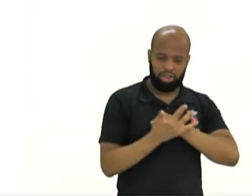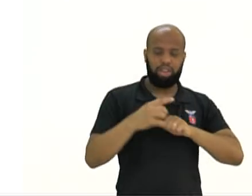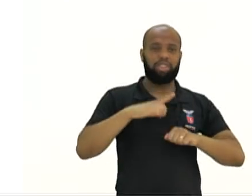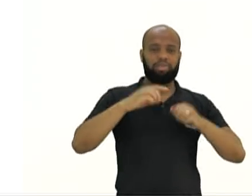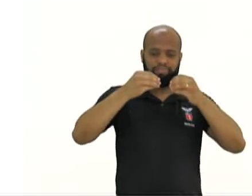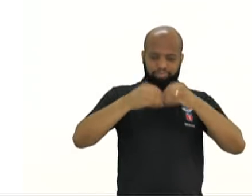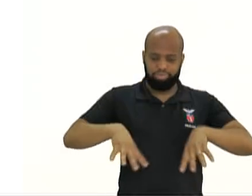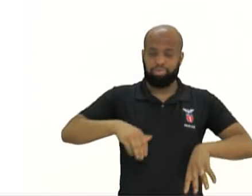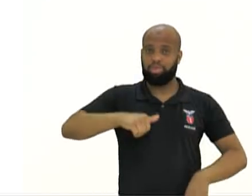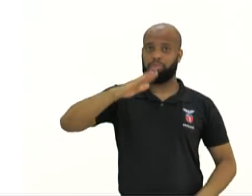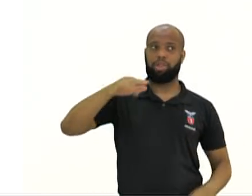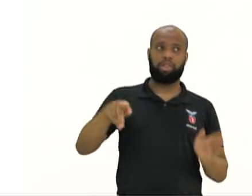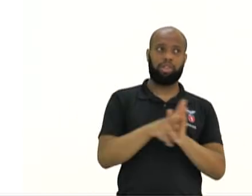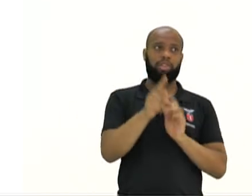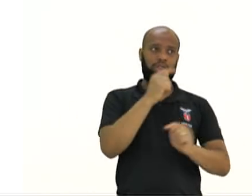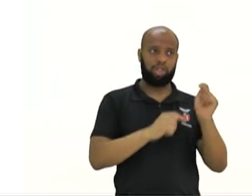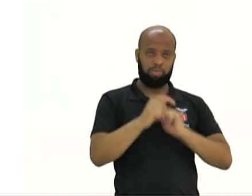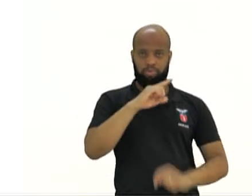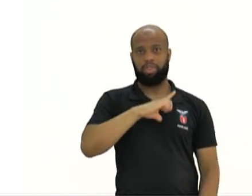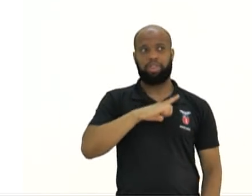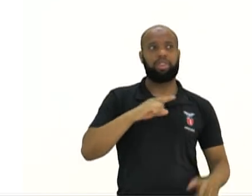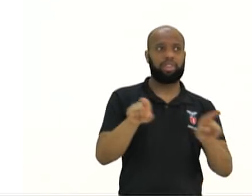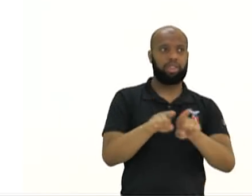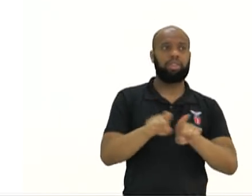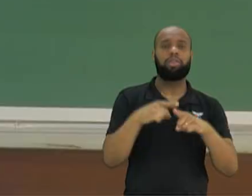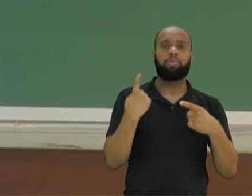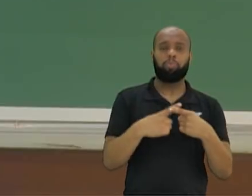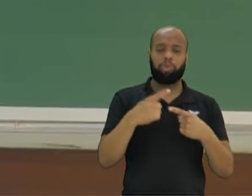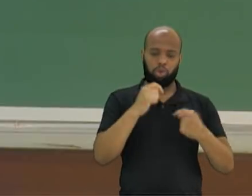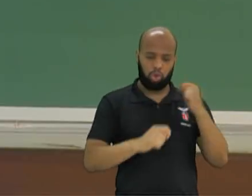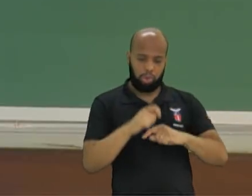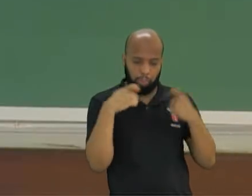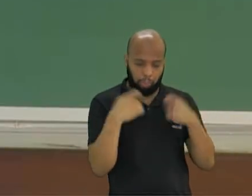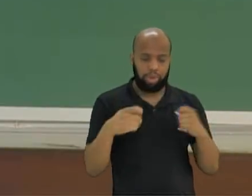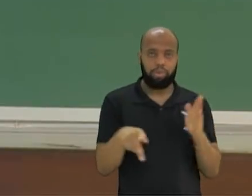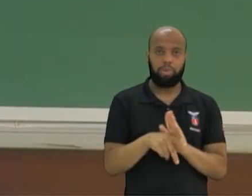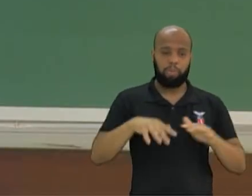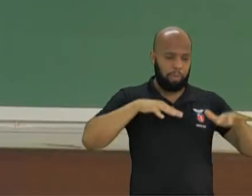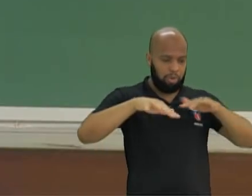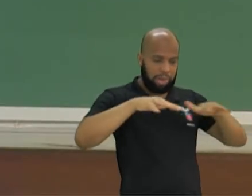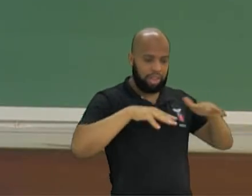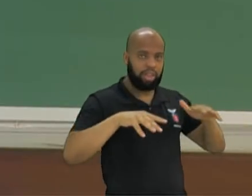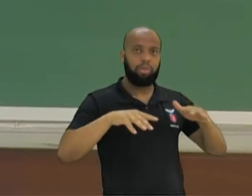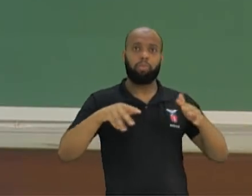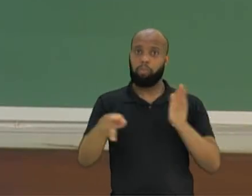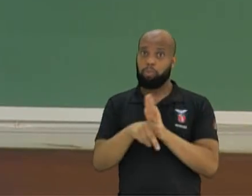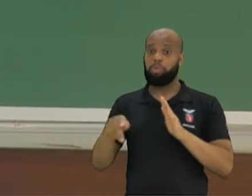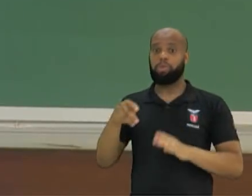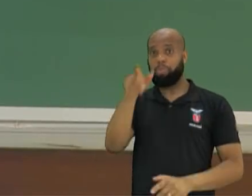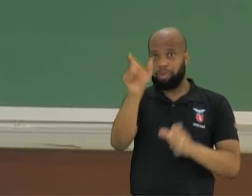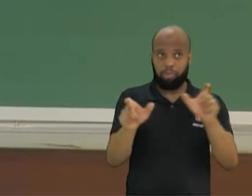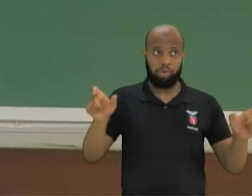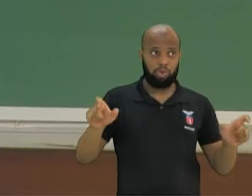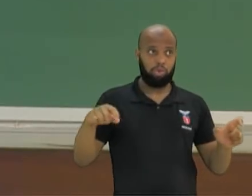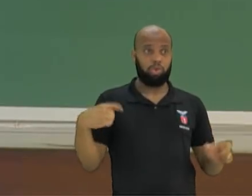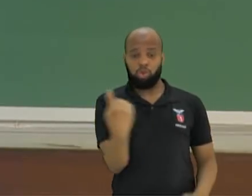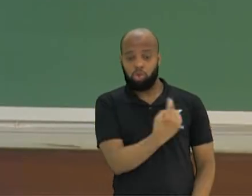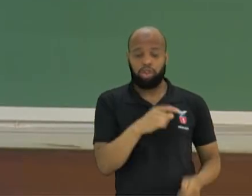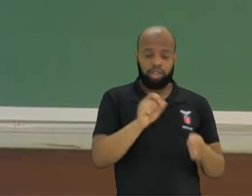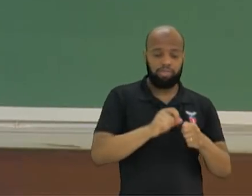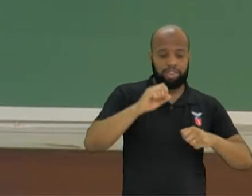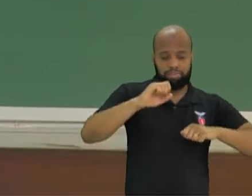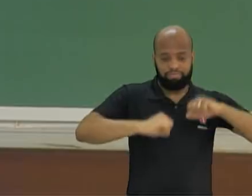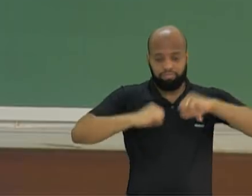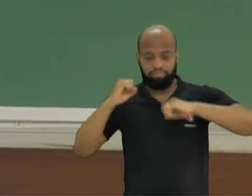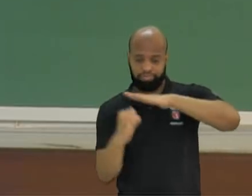ainda mais o rendimento econômico. A economia necessita da movimentação das pessoas. Nós é que movimentamos a indústria